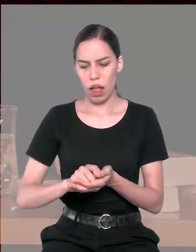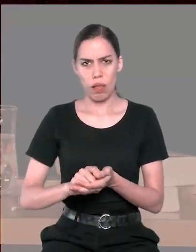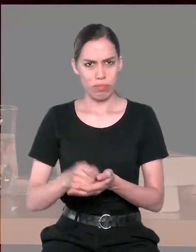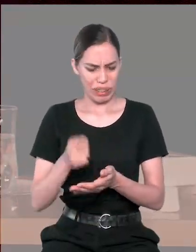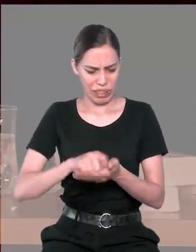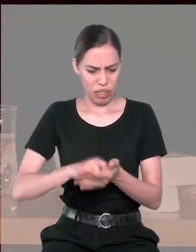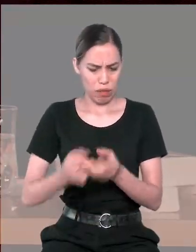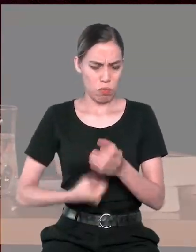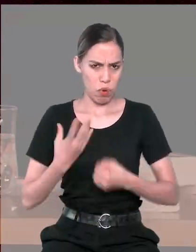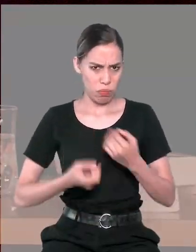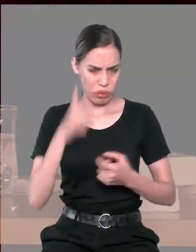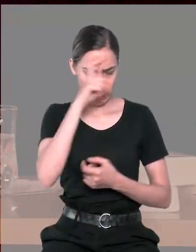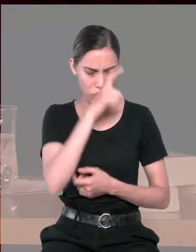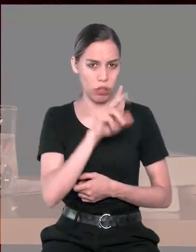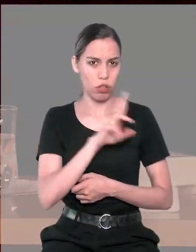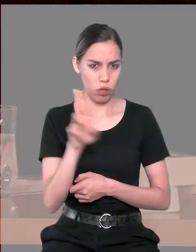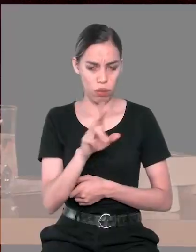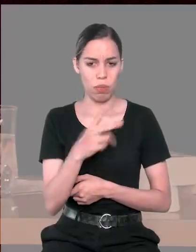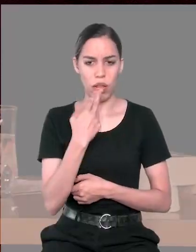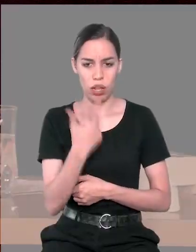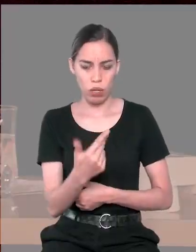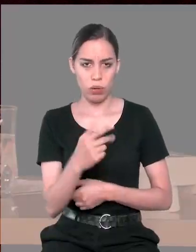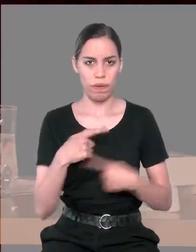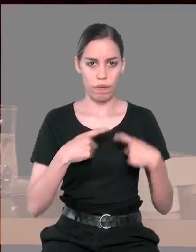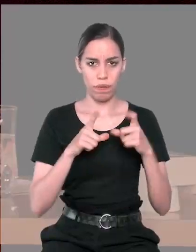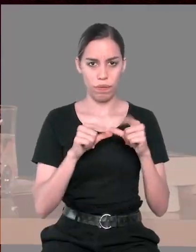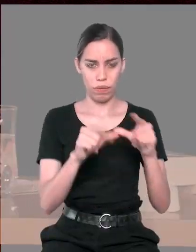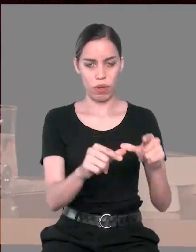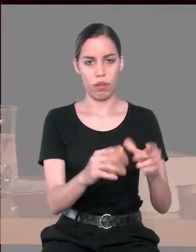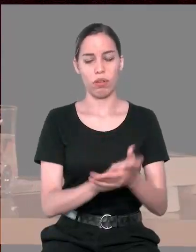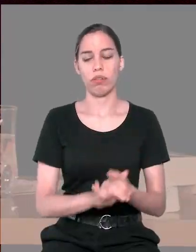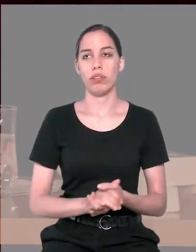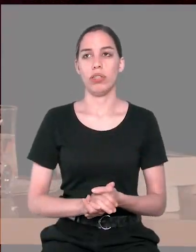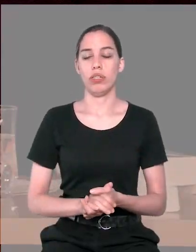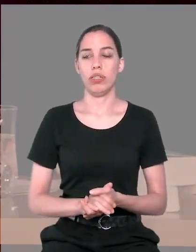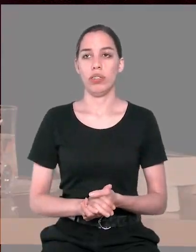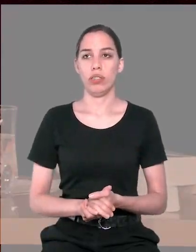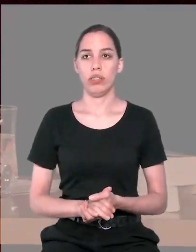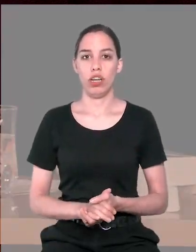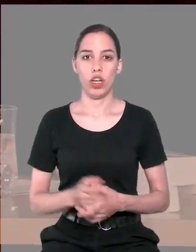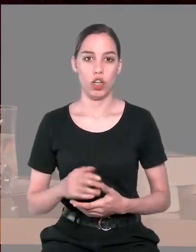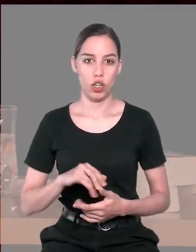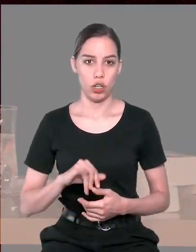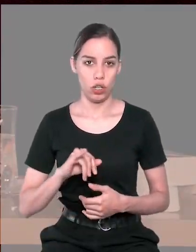Augusto de Campos num livro chamado Língua Viagem e que se chama A Jovem Parca.